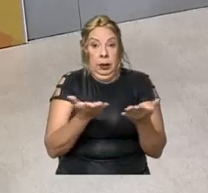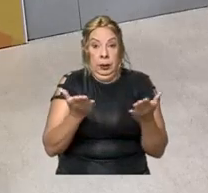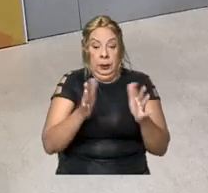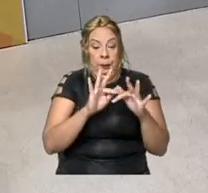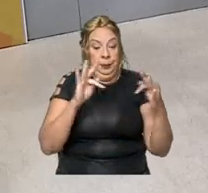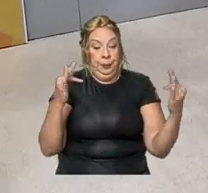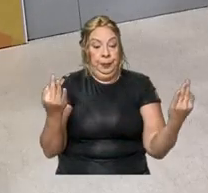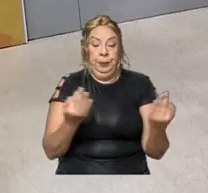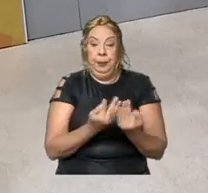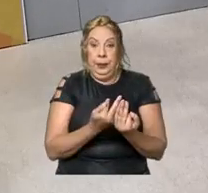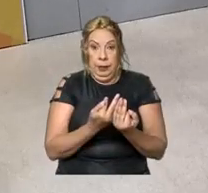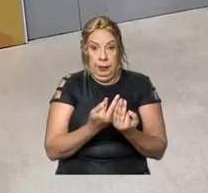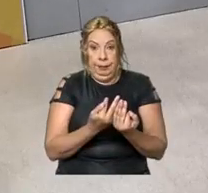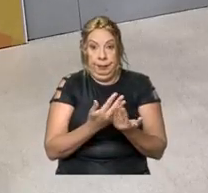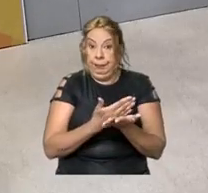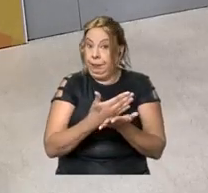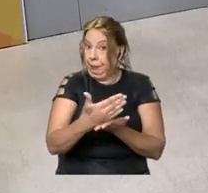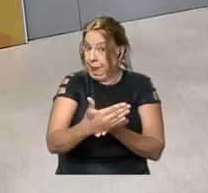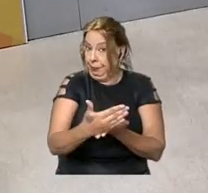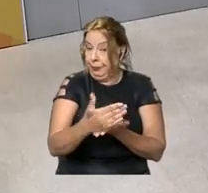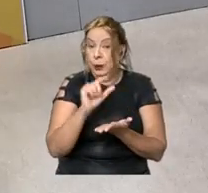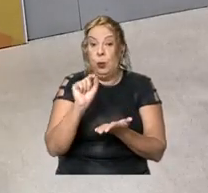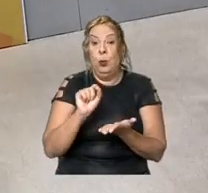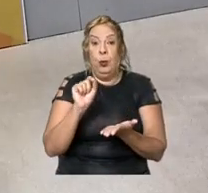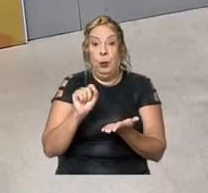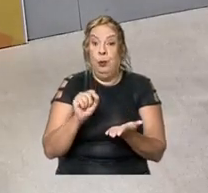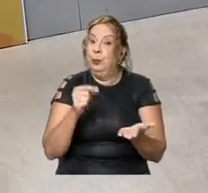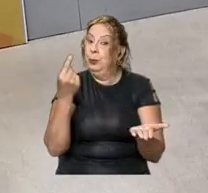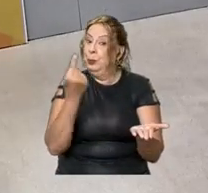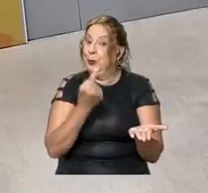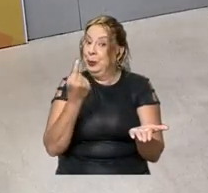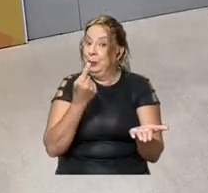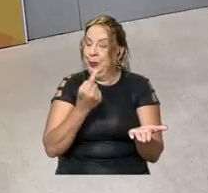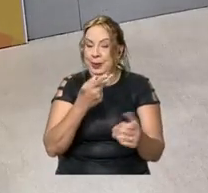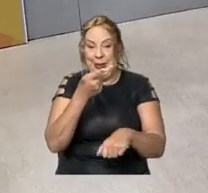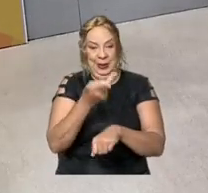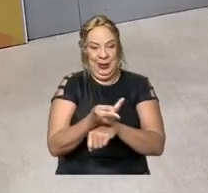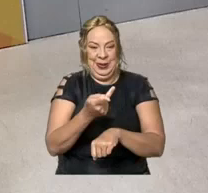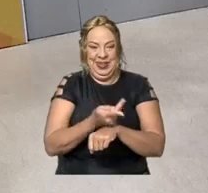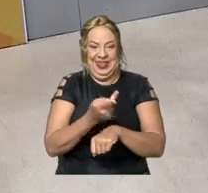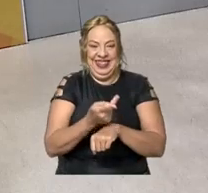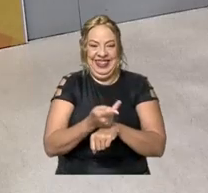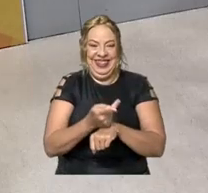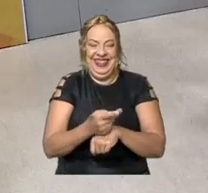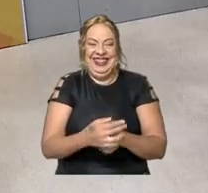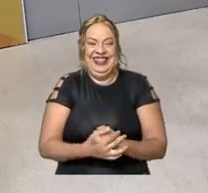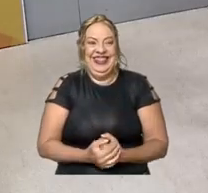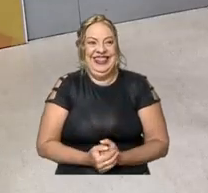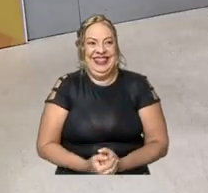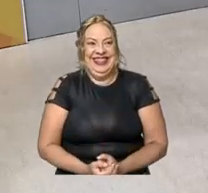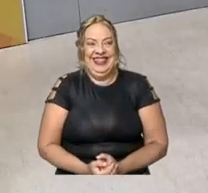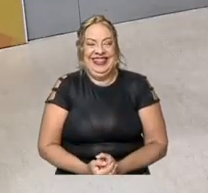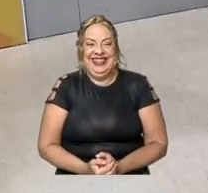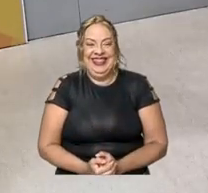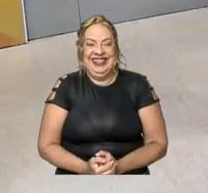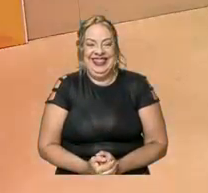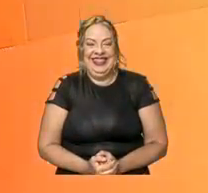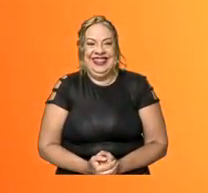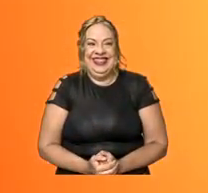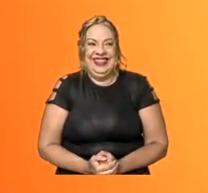família inteira se divertir. Começando logo pelo nosso... Primeiro Prêmio!